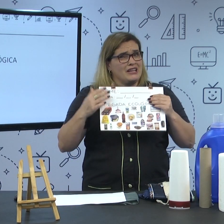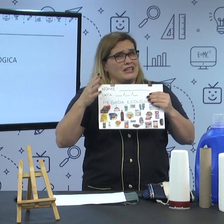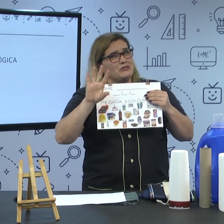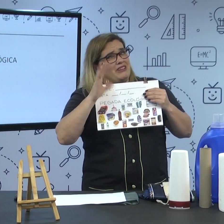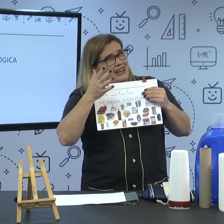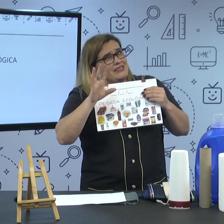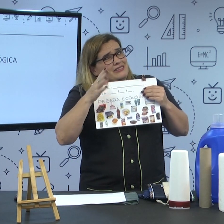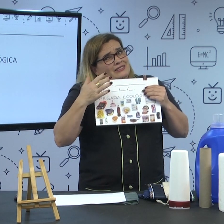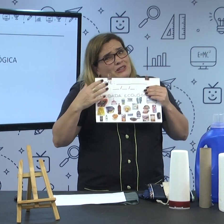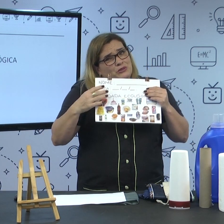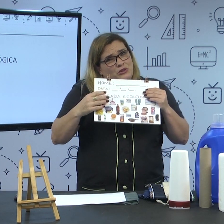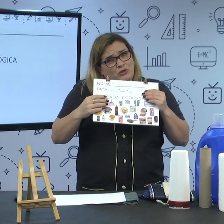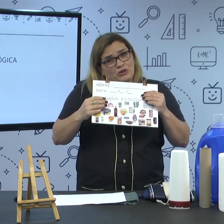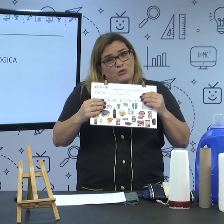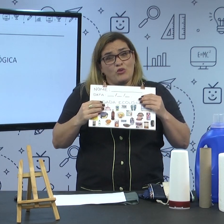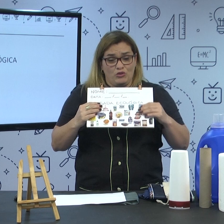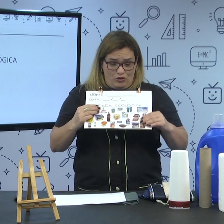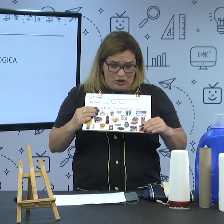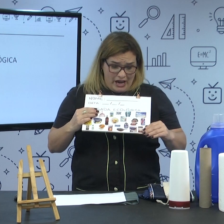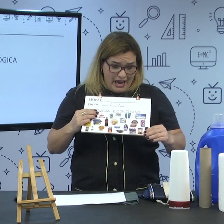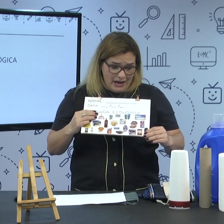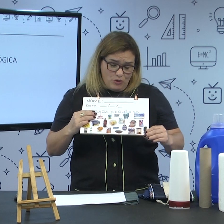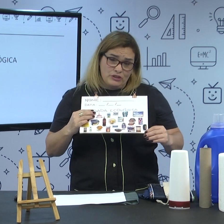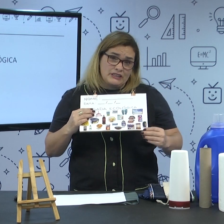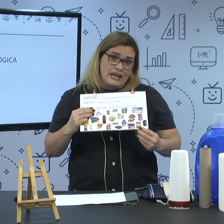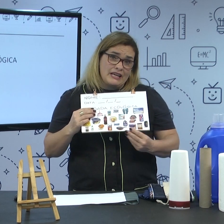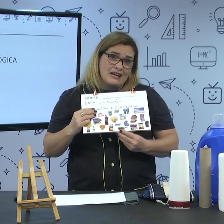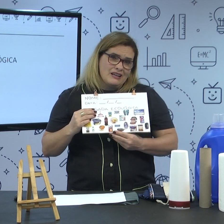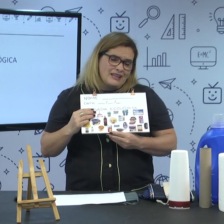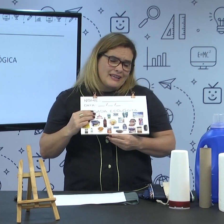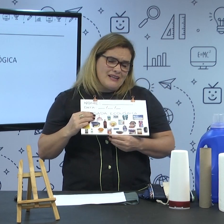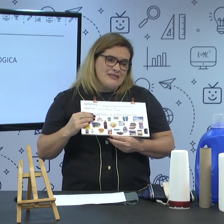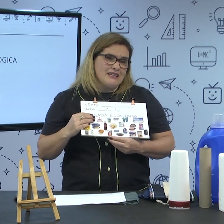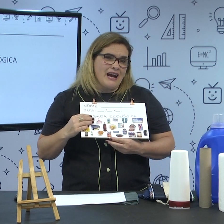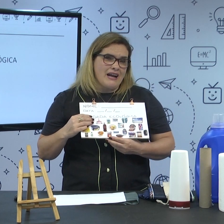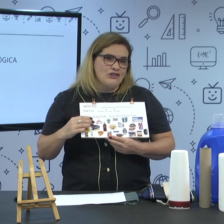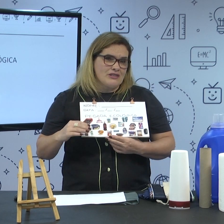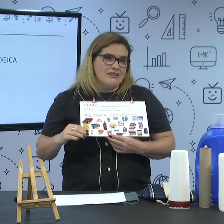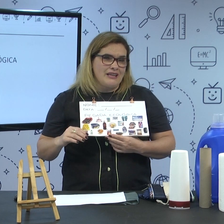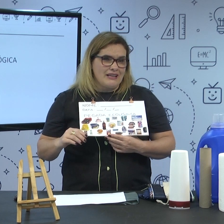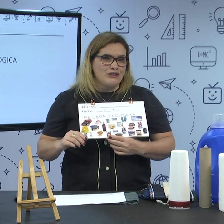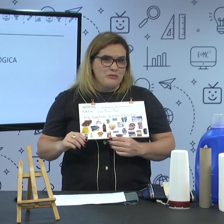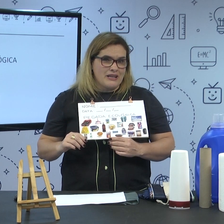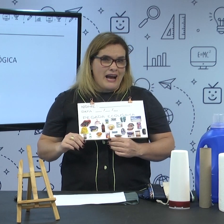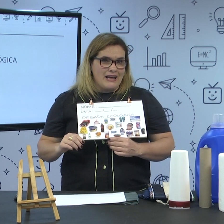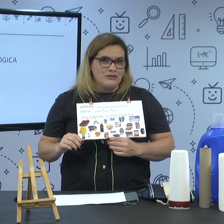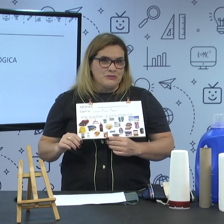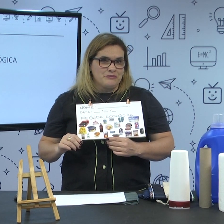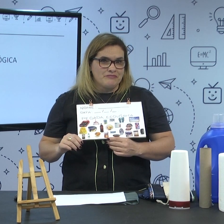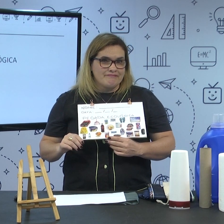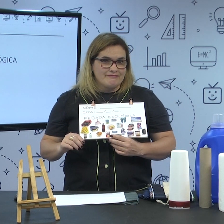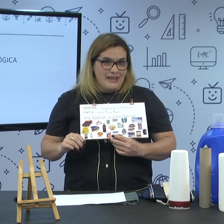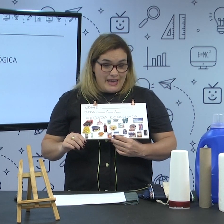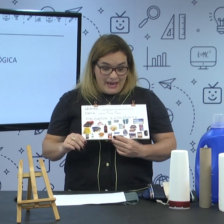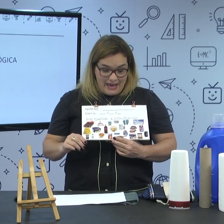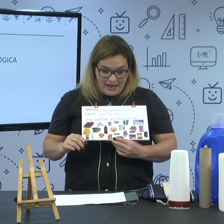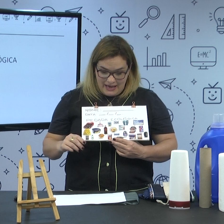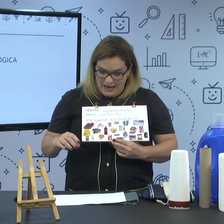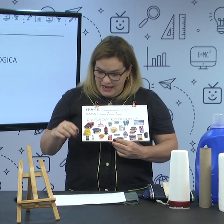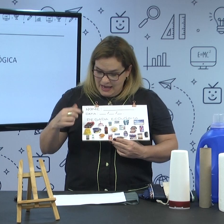bem, eu recortei daqueles encartes que tem lá no mercado.